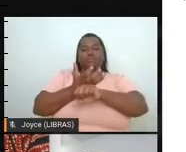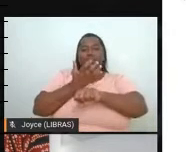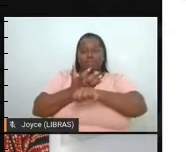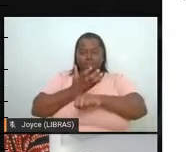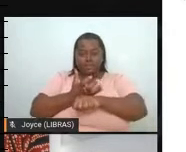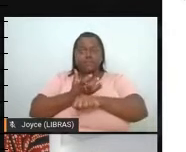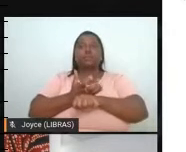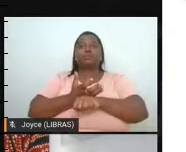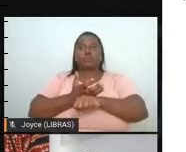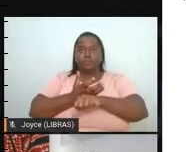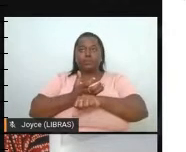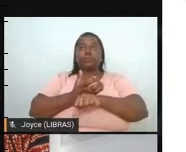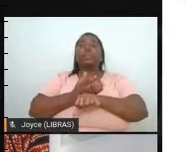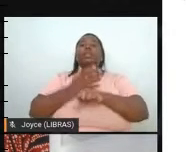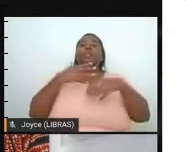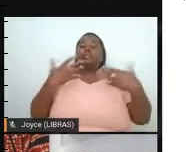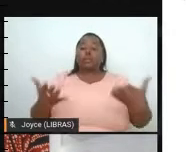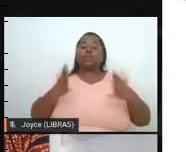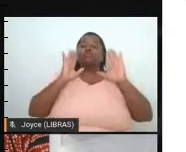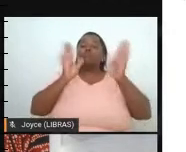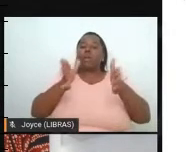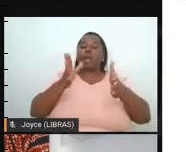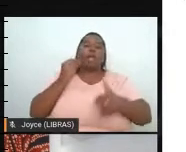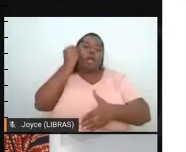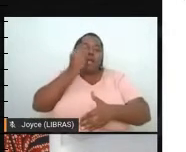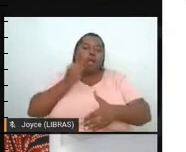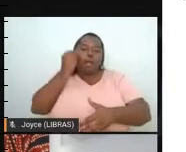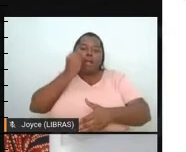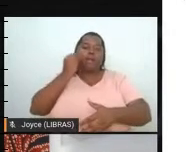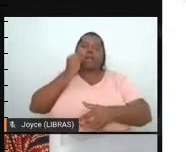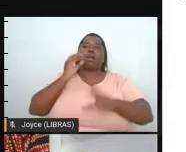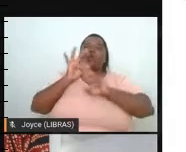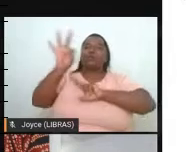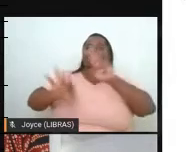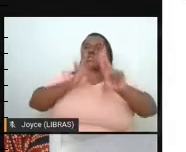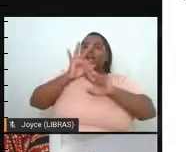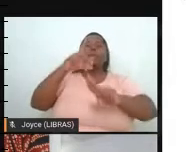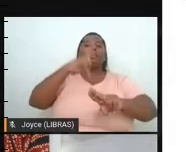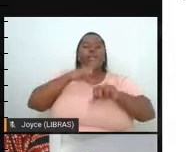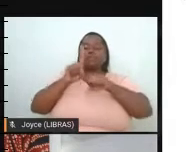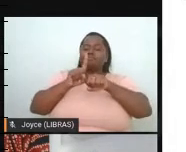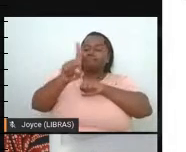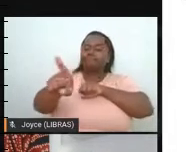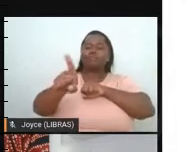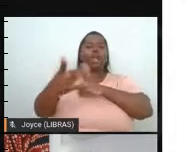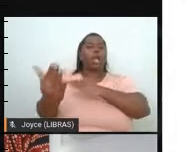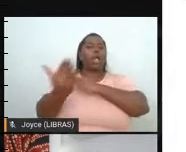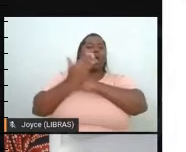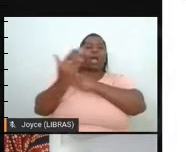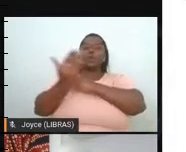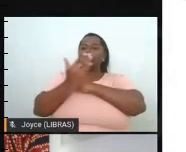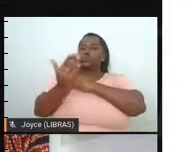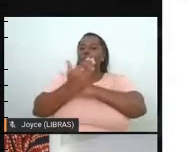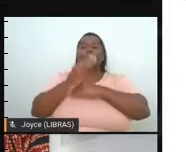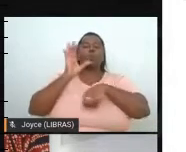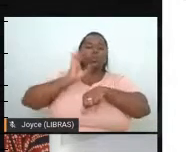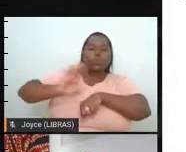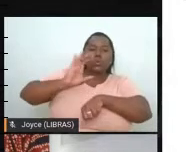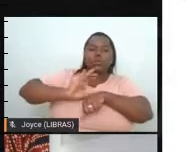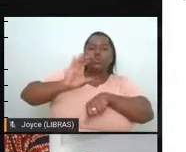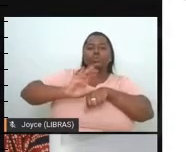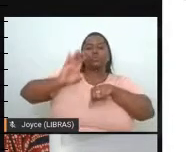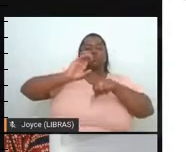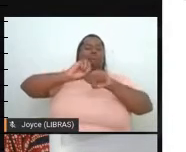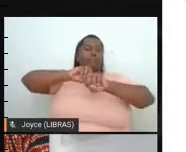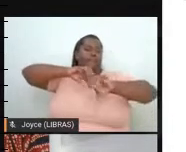né, um know-how na UFSCar, pela SEAD, que nos ajudou ter cursos à distância em AD,